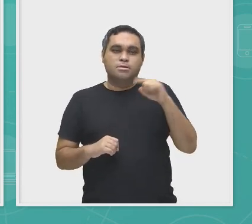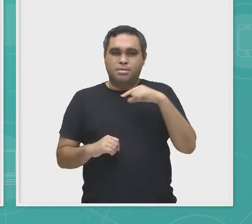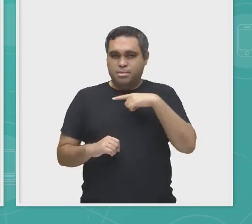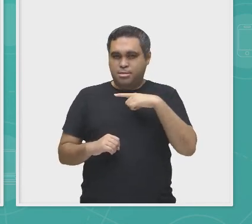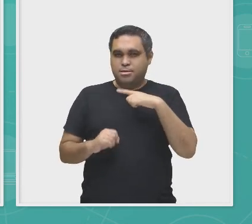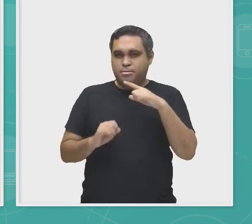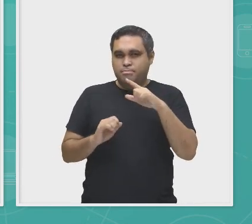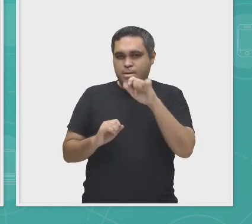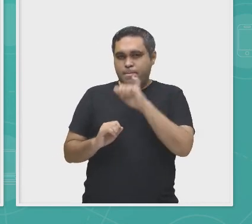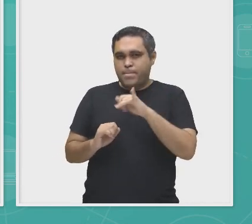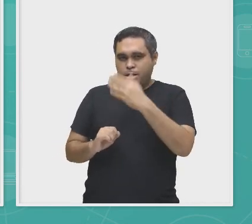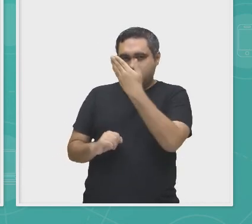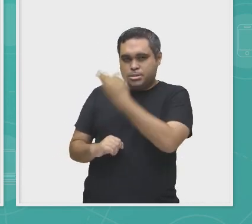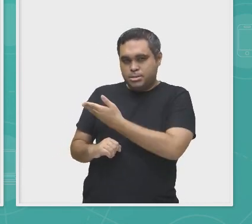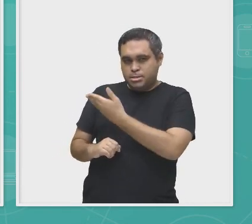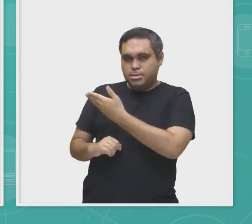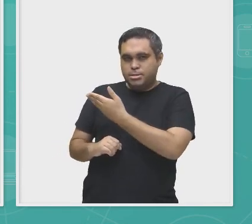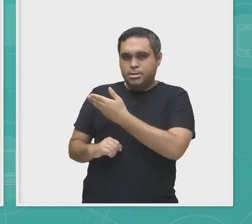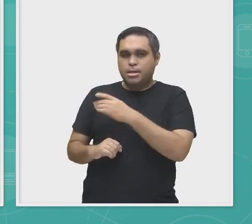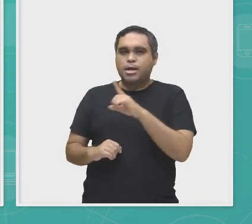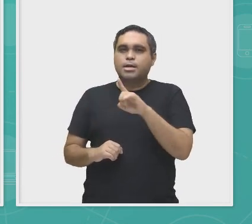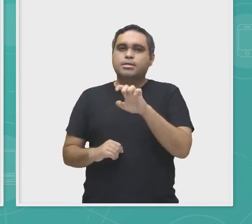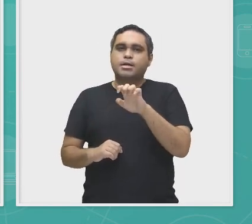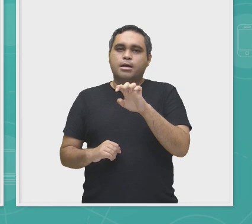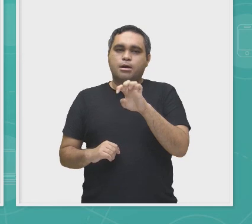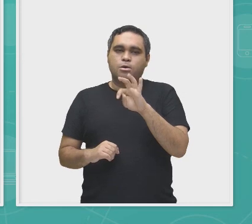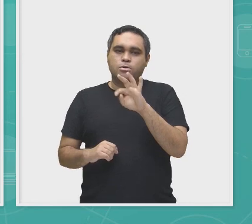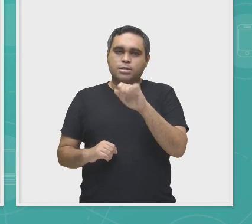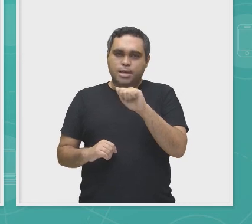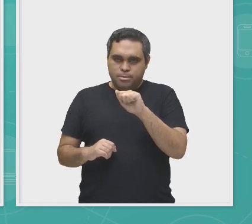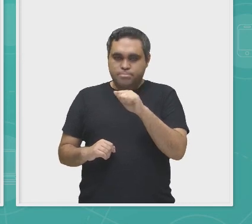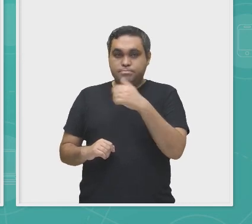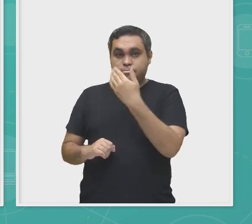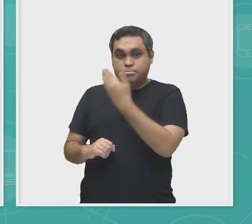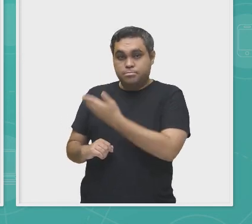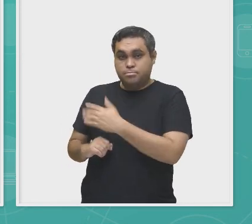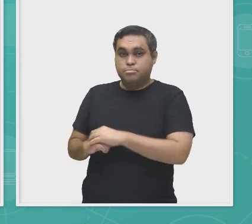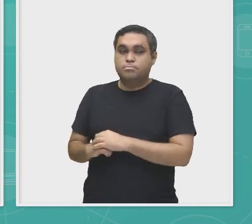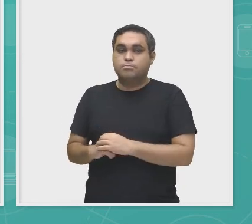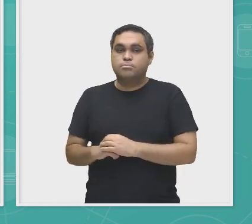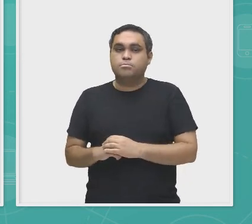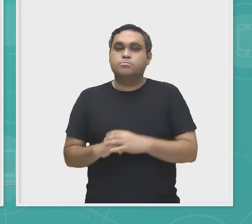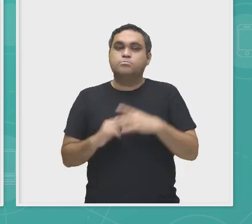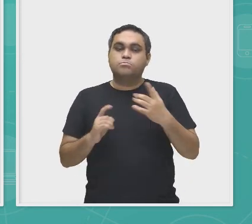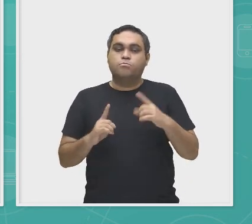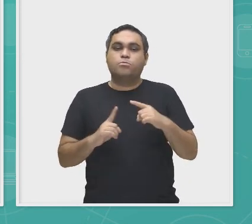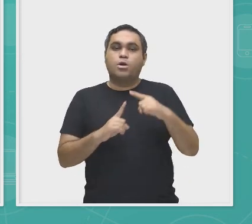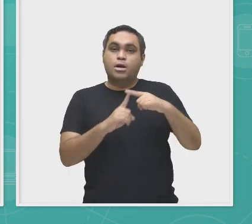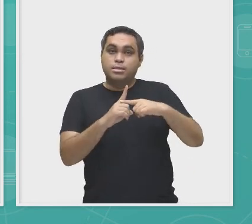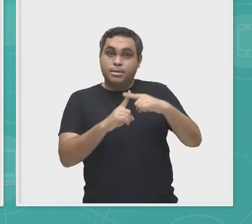pela essa letra aqui, delta, né? Vamos chamar aqui, delta T, seja a temperatura final,